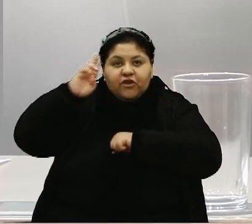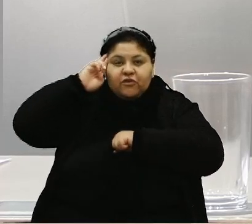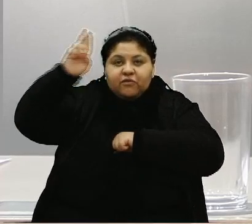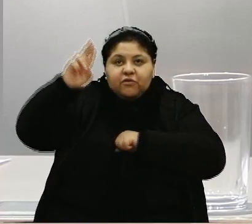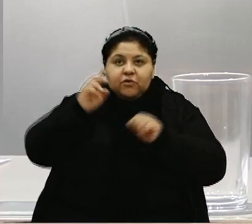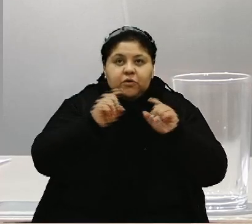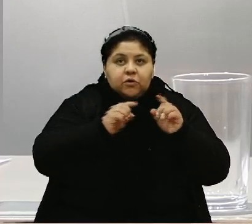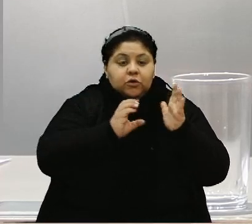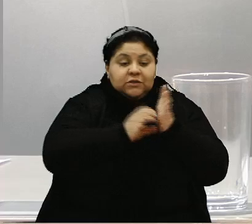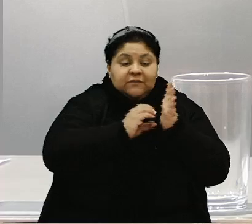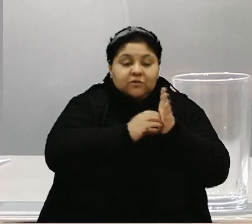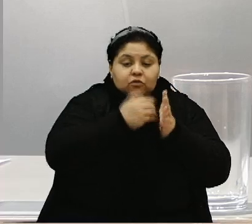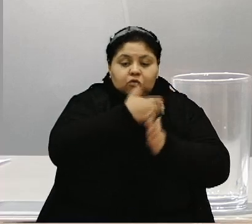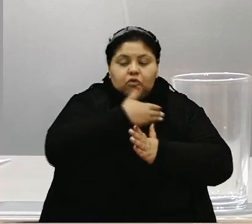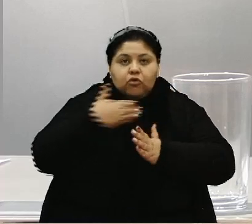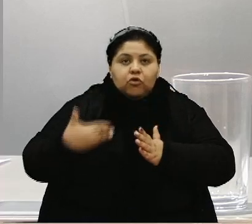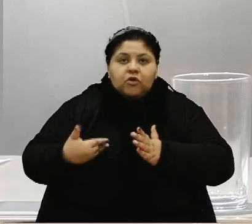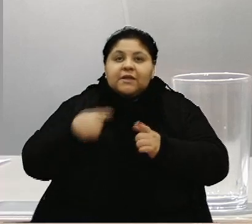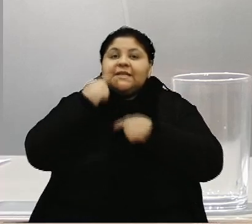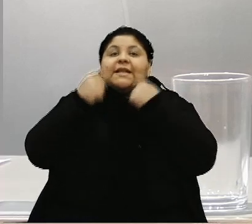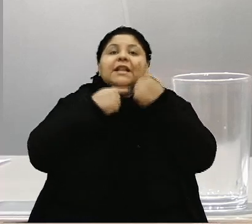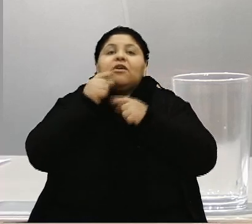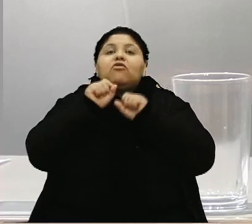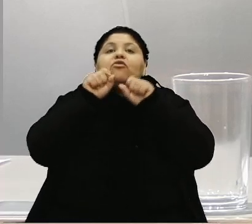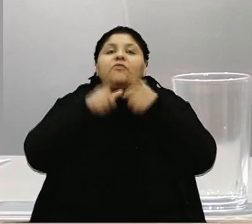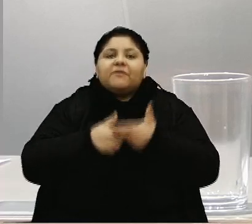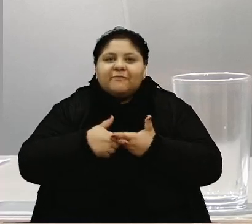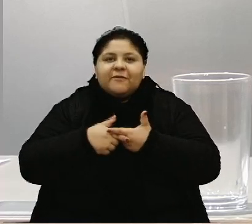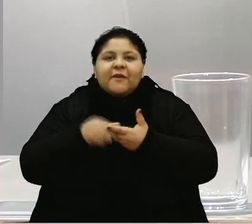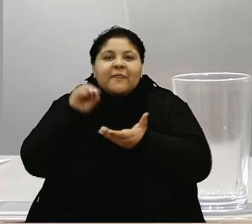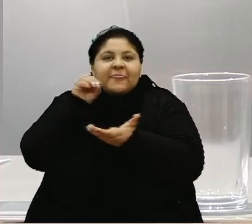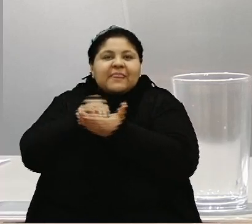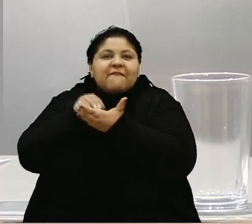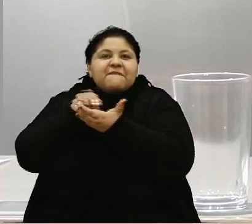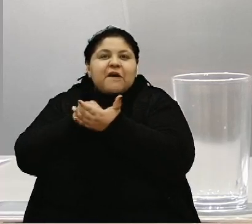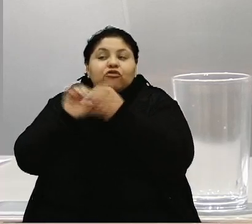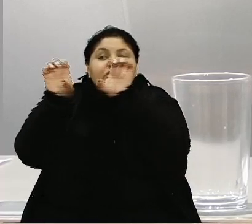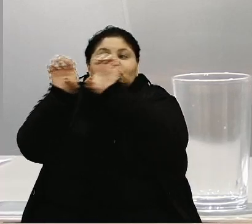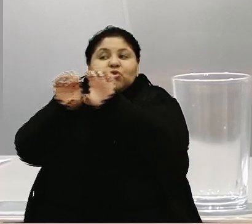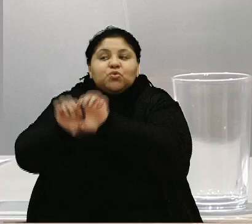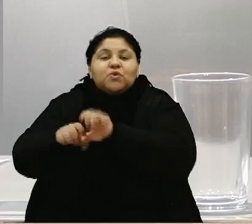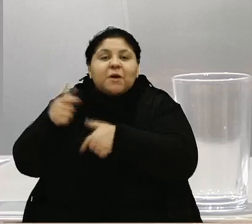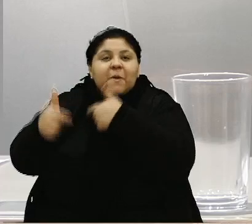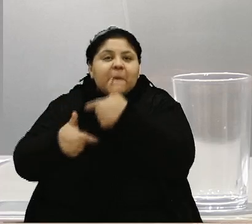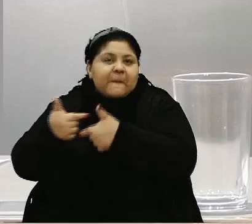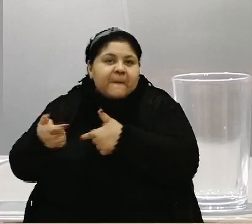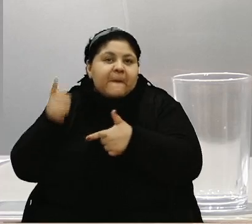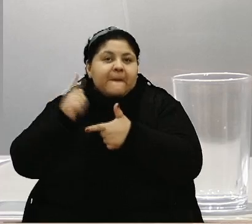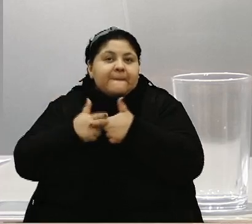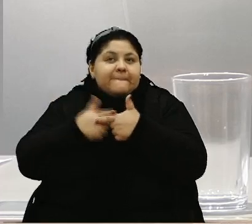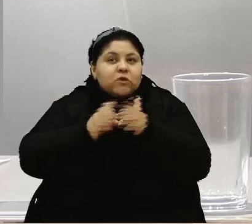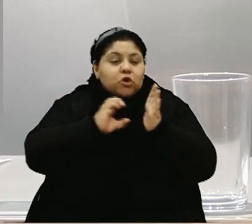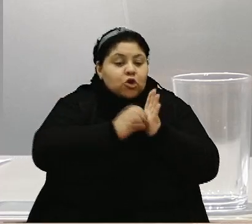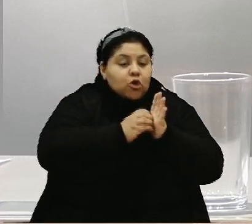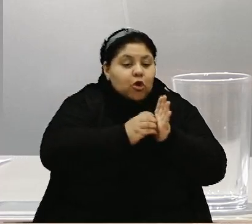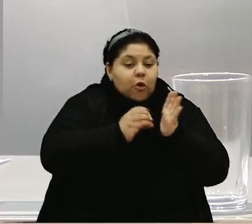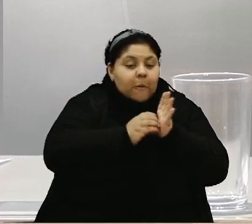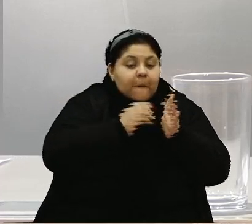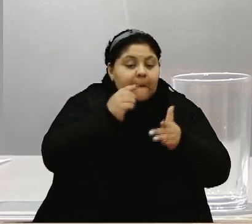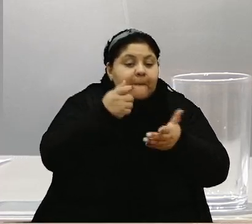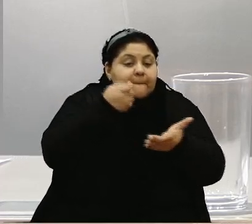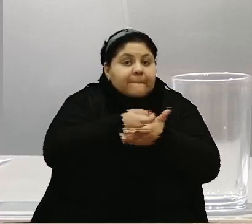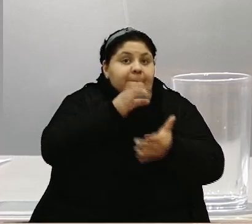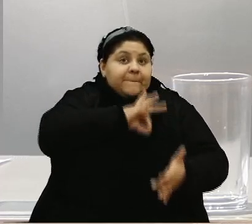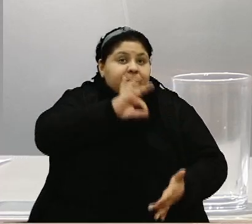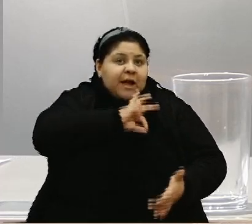servidores públicos, eles reclamam do quê? Da falta de estrutura para poder trabalhar. Porque os servidores públicos estão lá sendo pagos para trabalhar. Mas